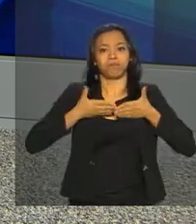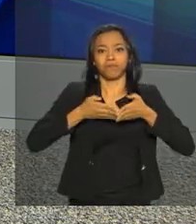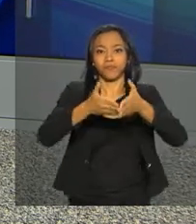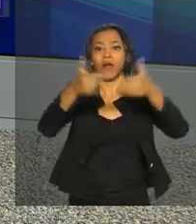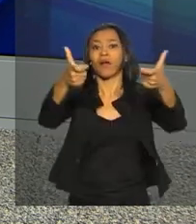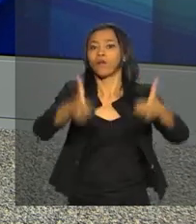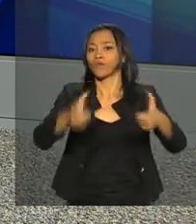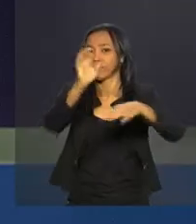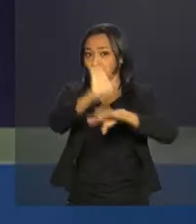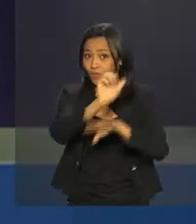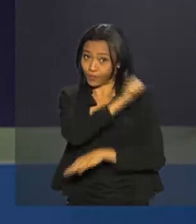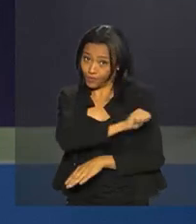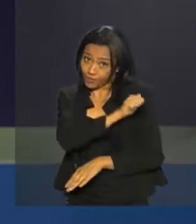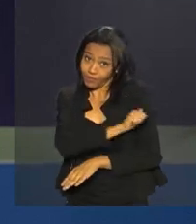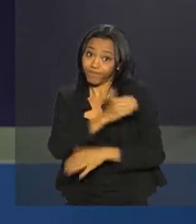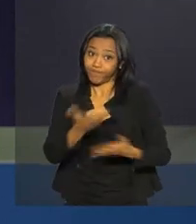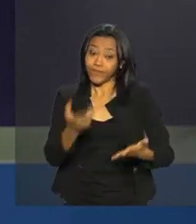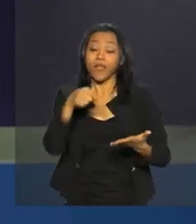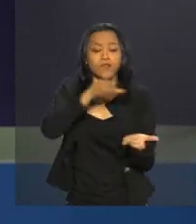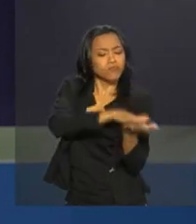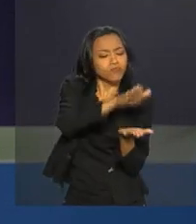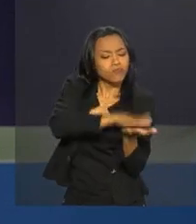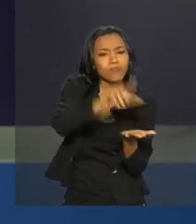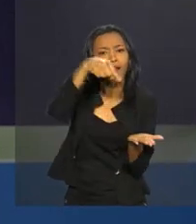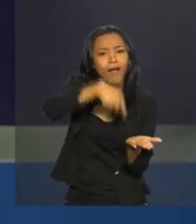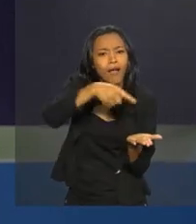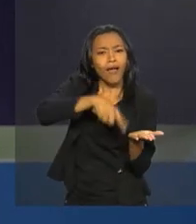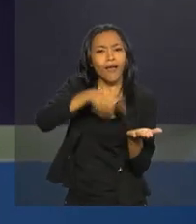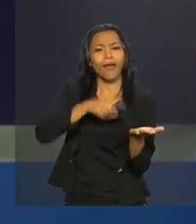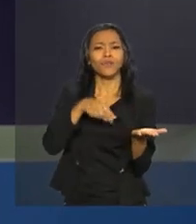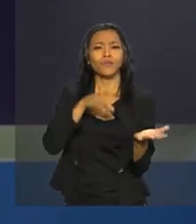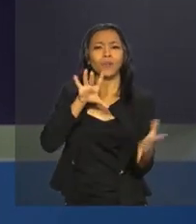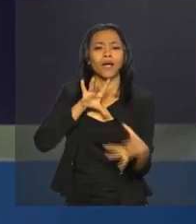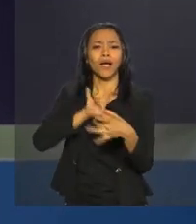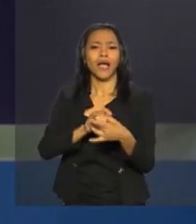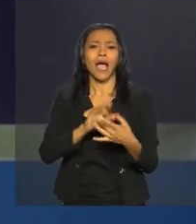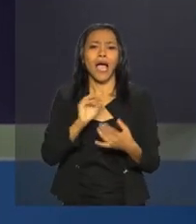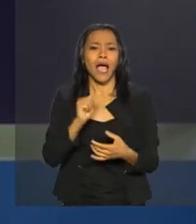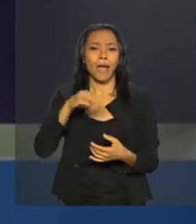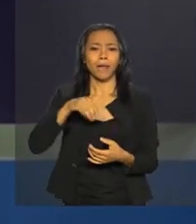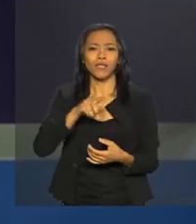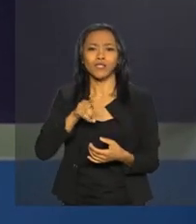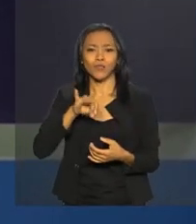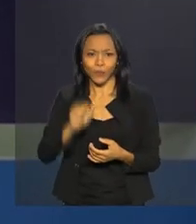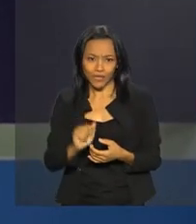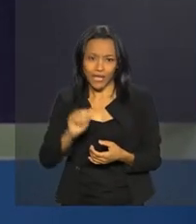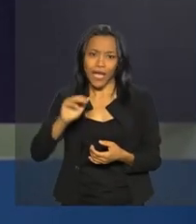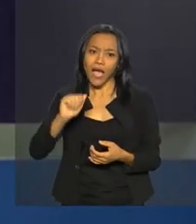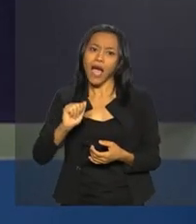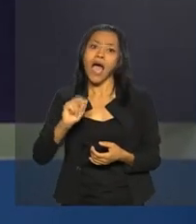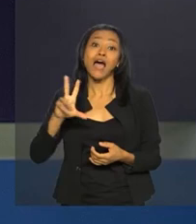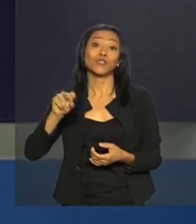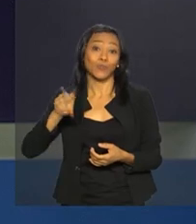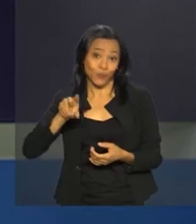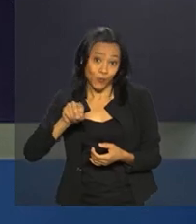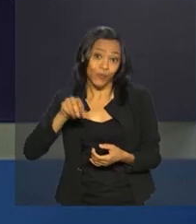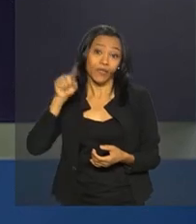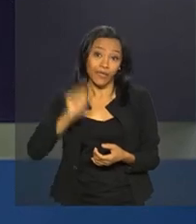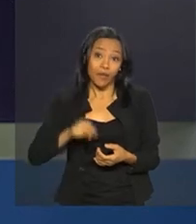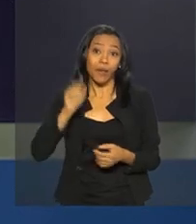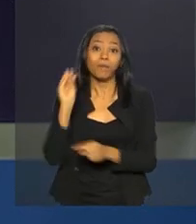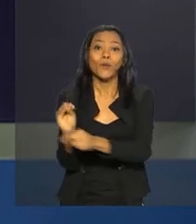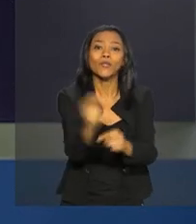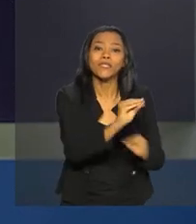Rio de Janeiro. A publicação faz parte da coletânea Amazônia Azul da Comissão Interministerial para os Recursos do